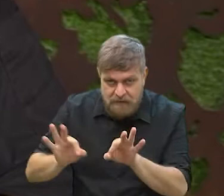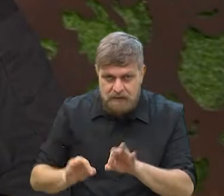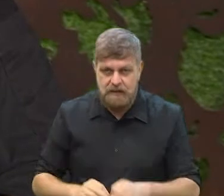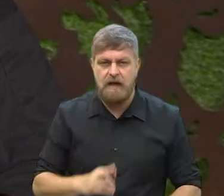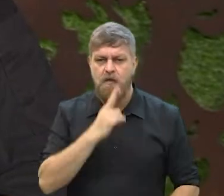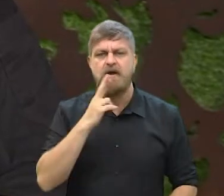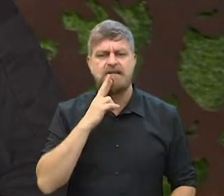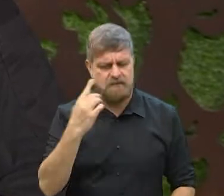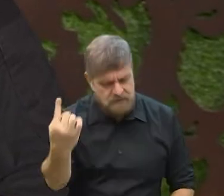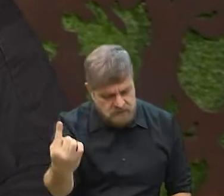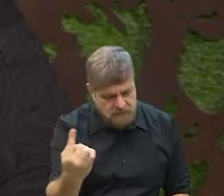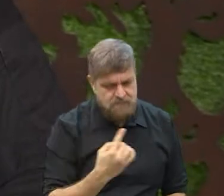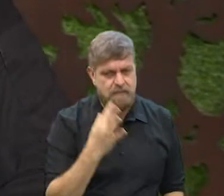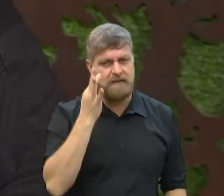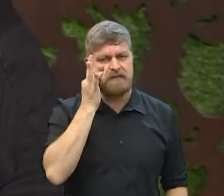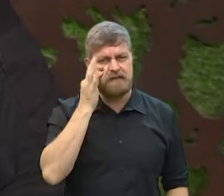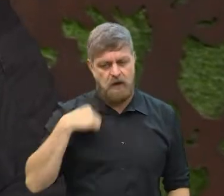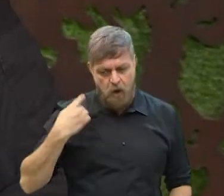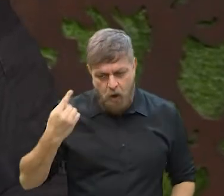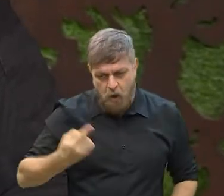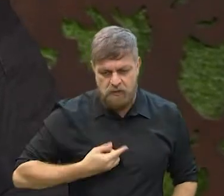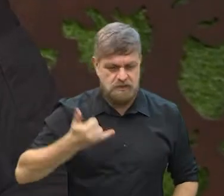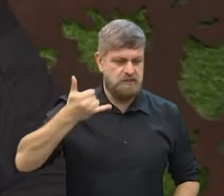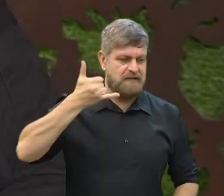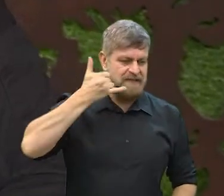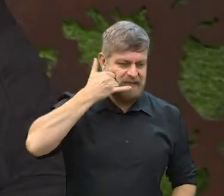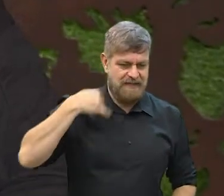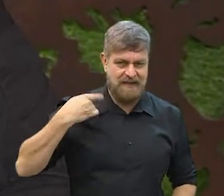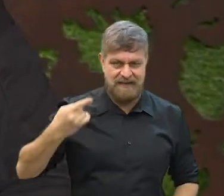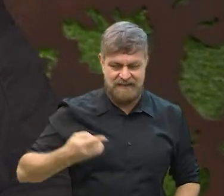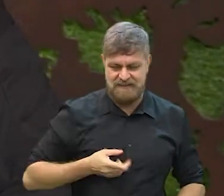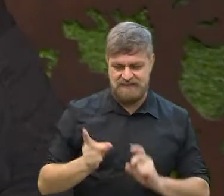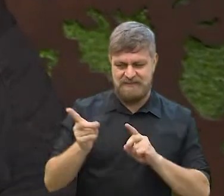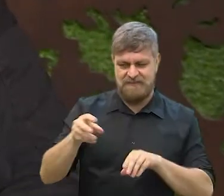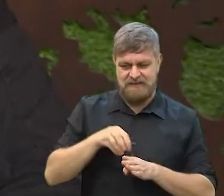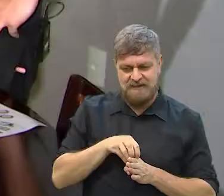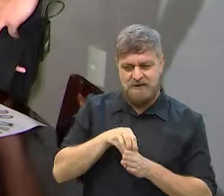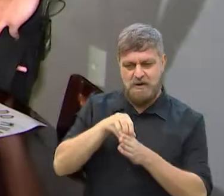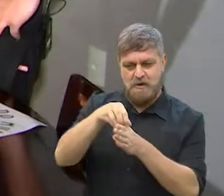cá ou liga pra gente que a gente vai estar louco esperando vocês.